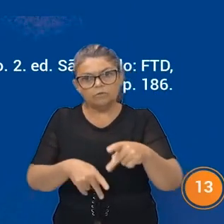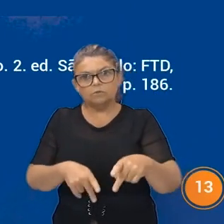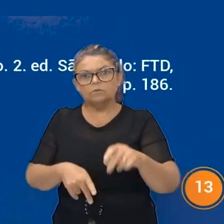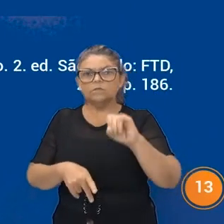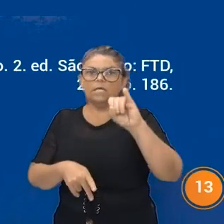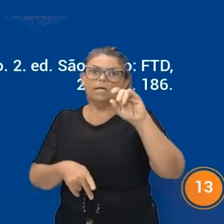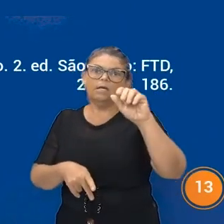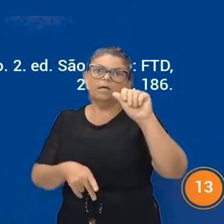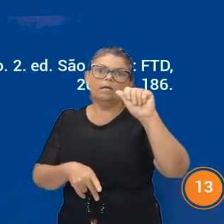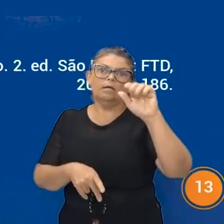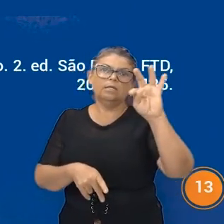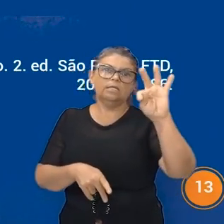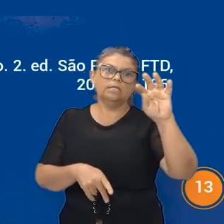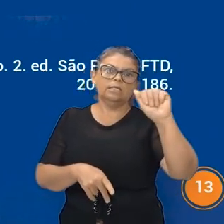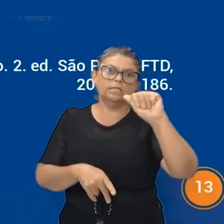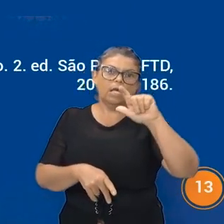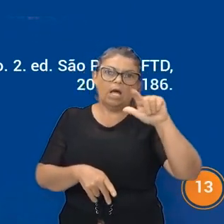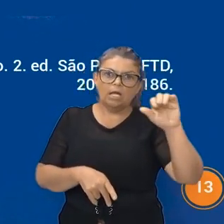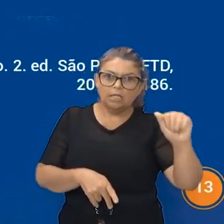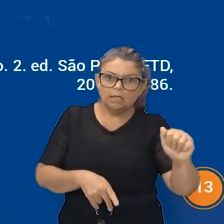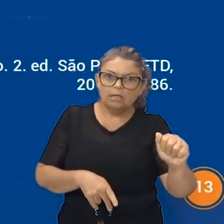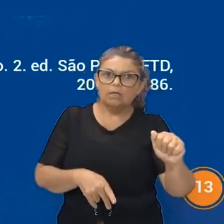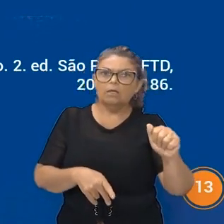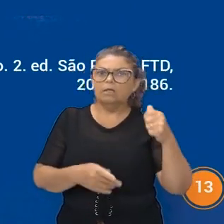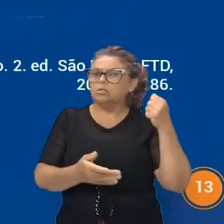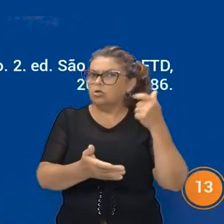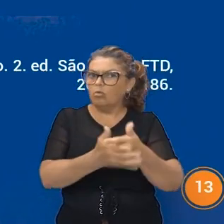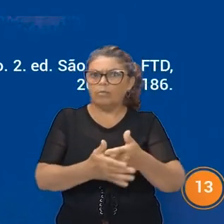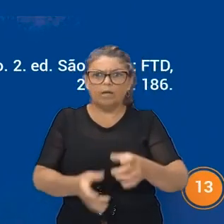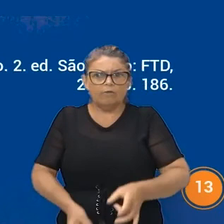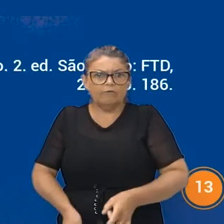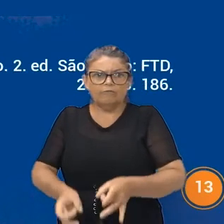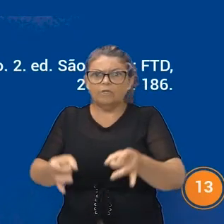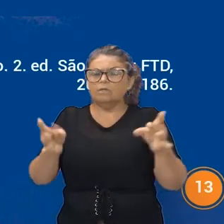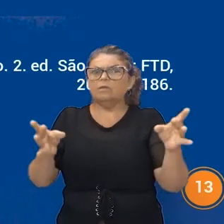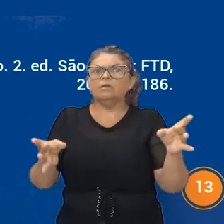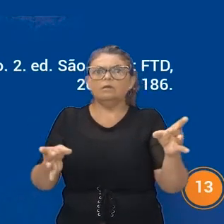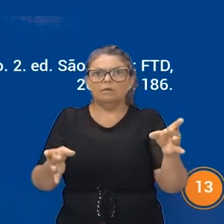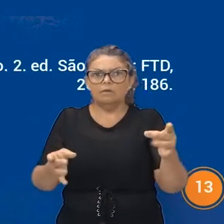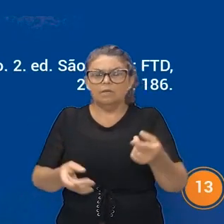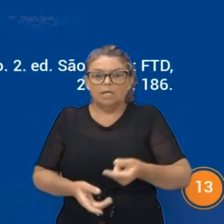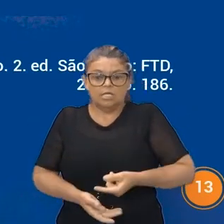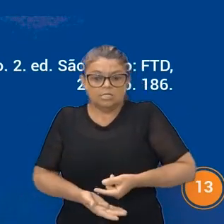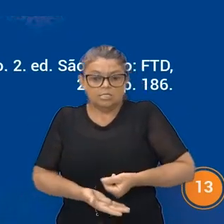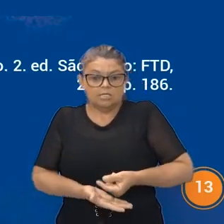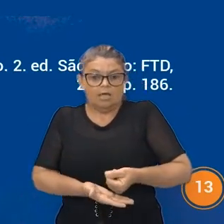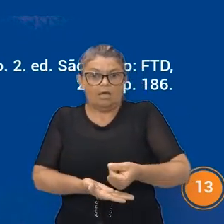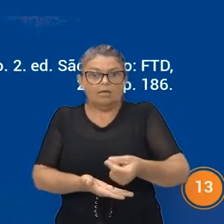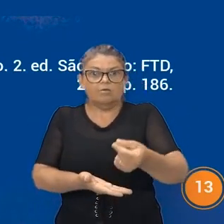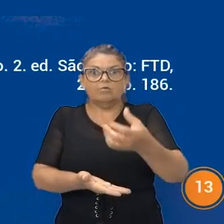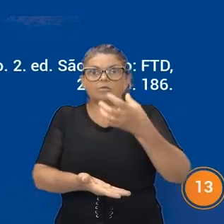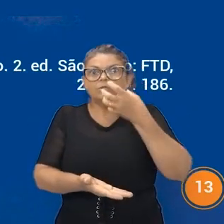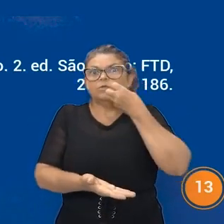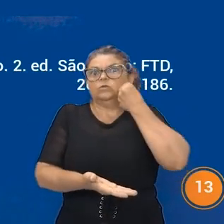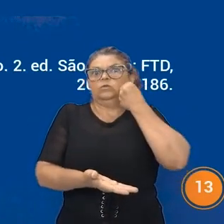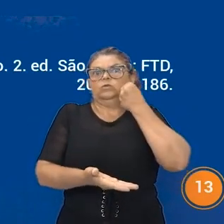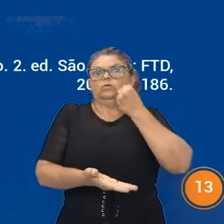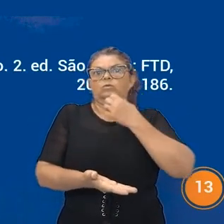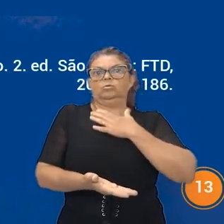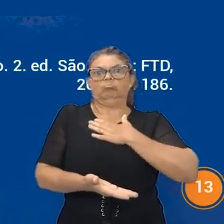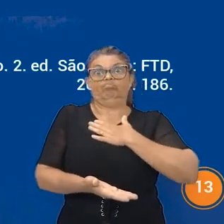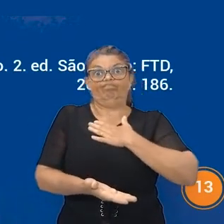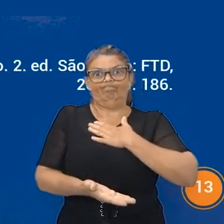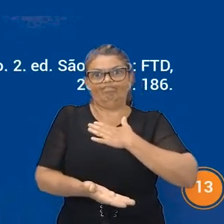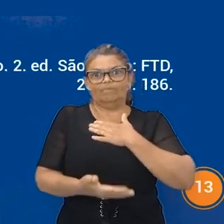produto das mãos dos árabes e muçulmanos e os revendiam com grande lucro para a Europa. Então está explicado aí o